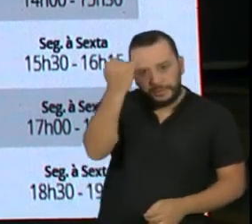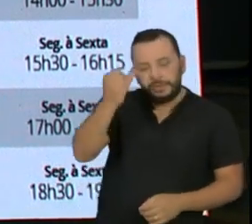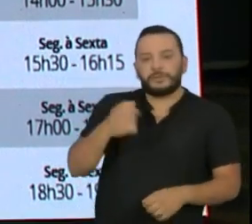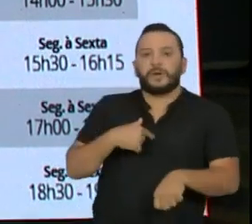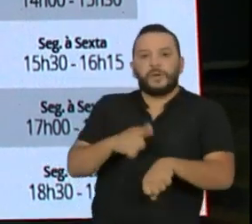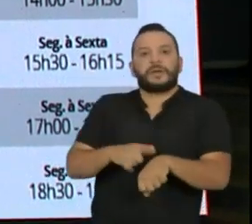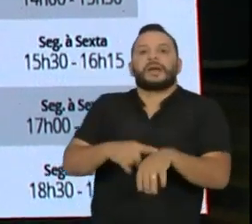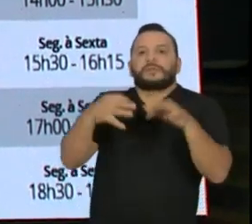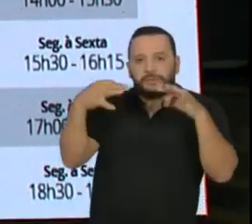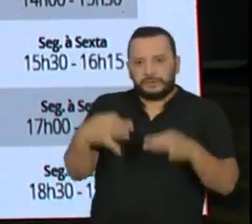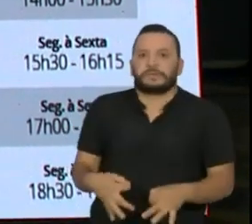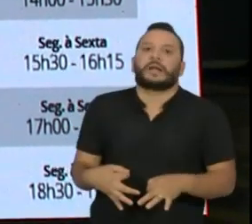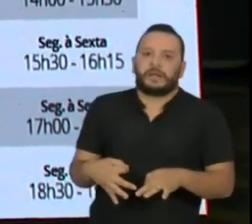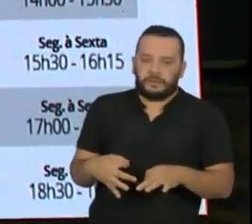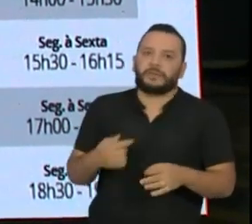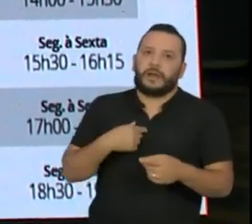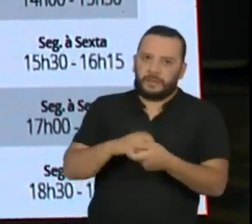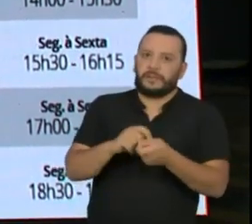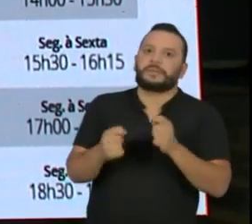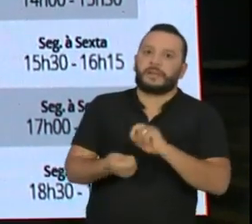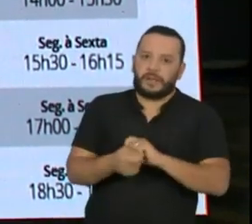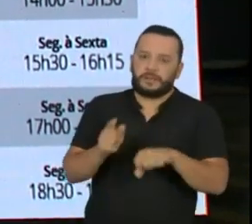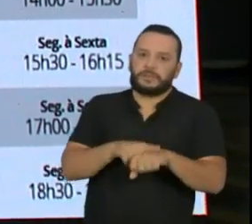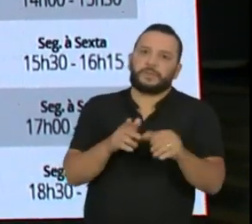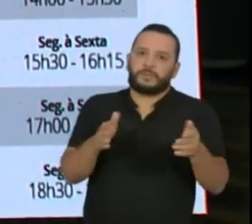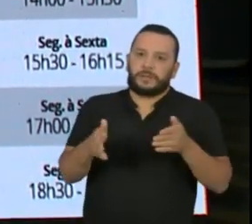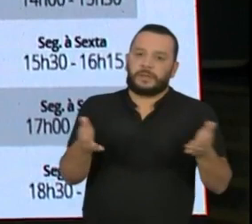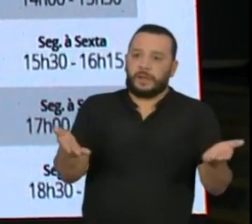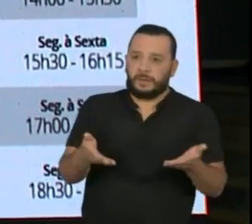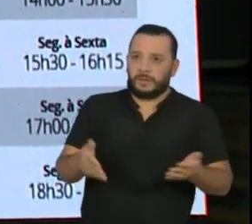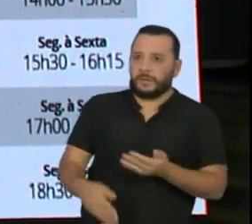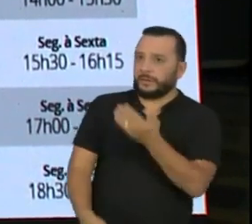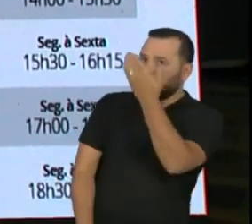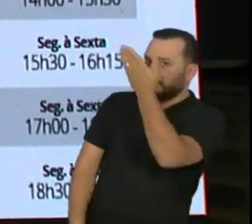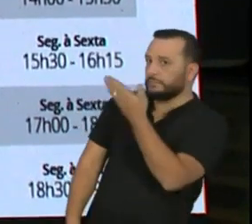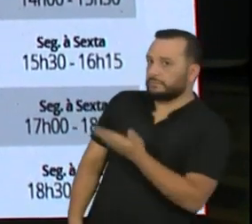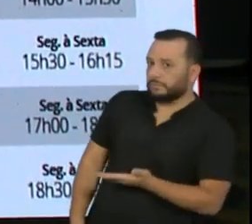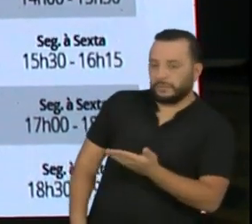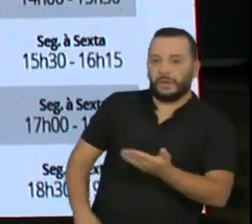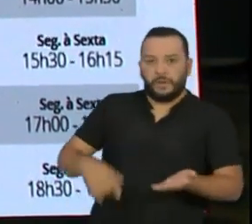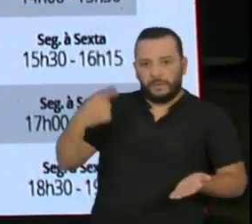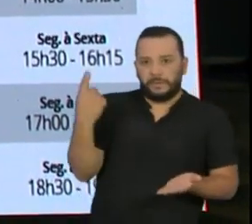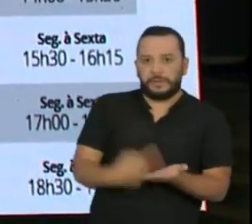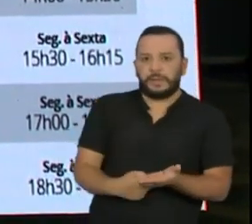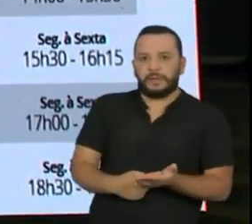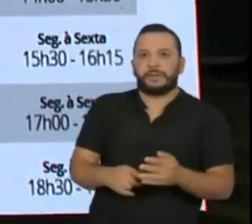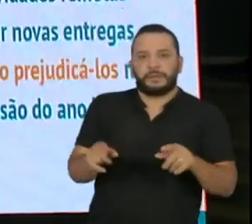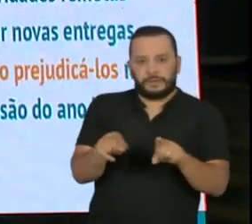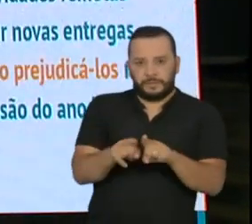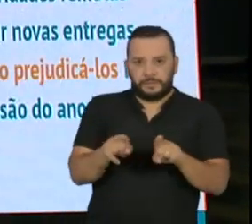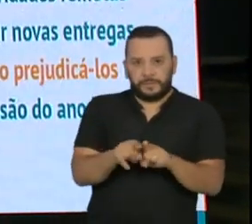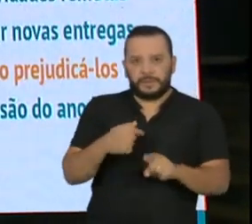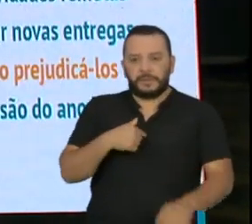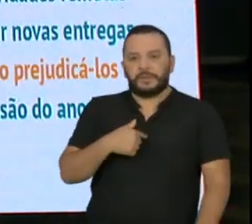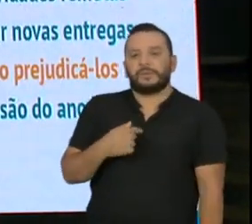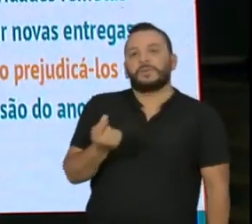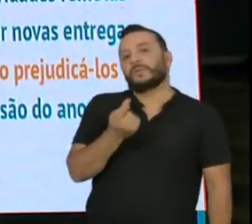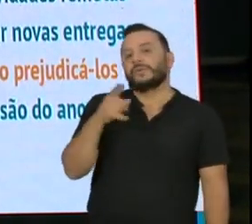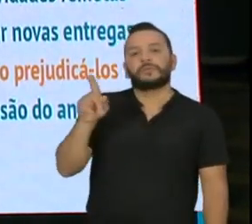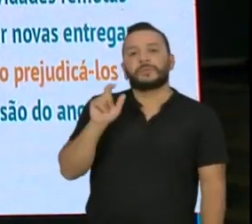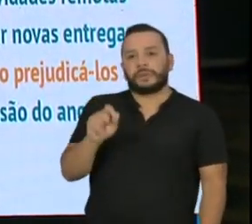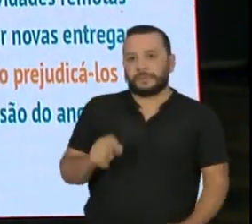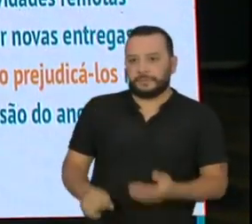estudantes. Elas estão sendo readaptadas para este momento, mas essas são as rotinas estabelecidas. Lembrando que, pode passar, o último slide, é que